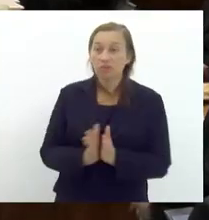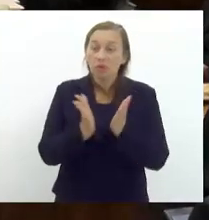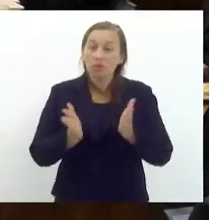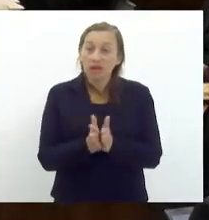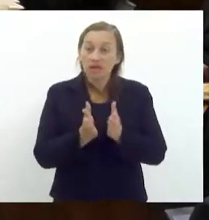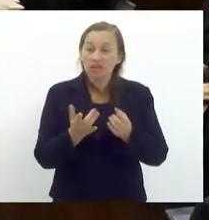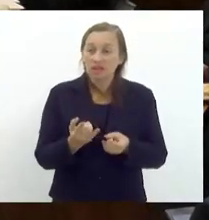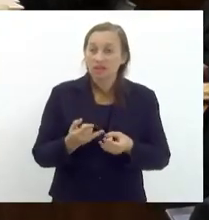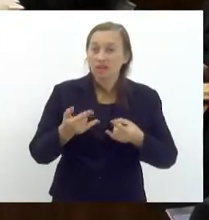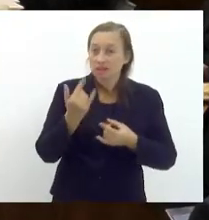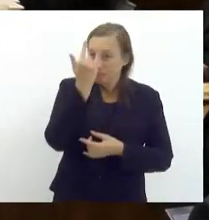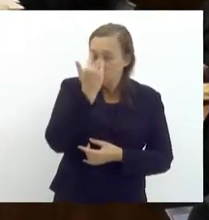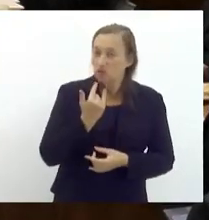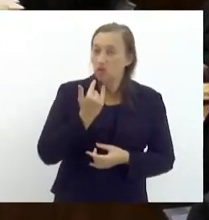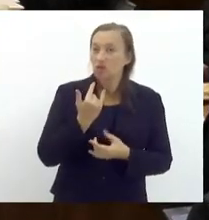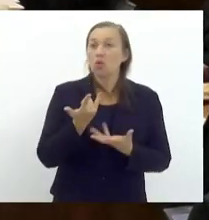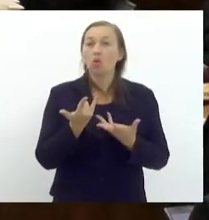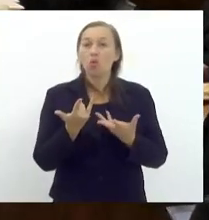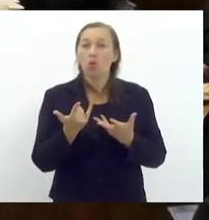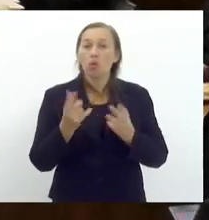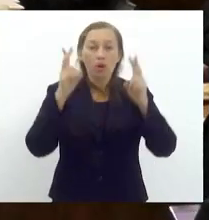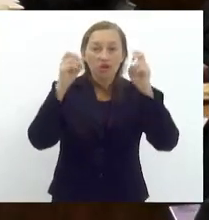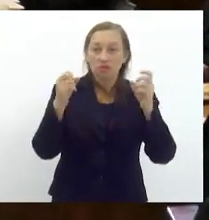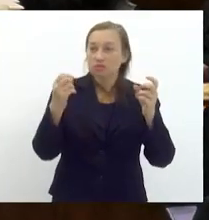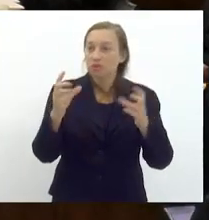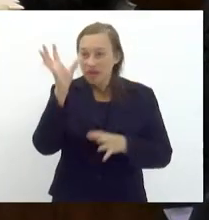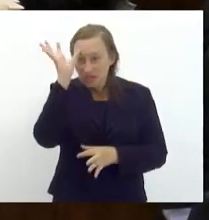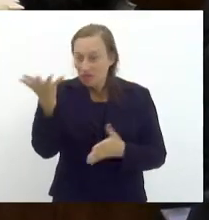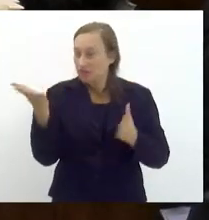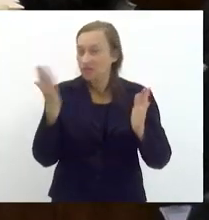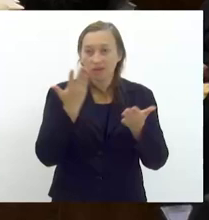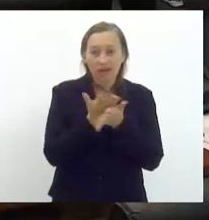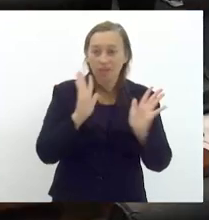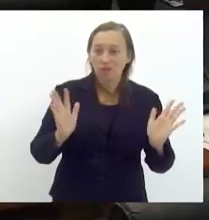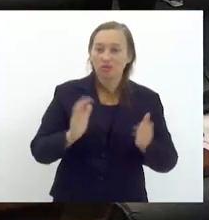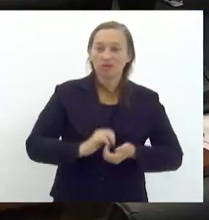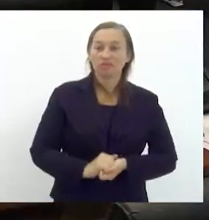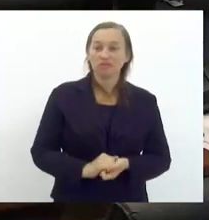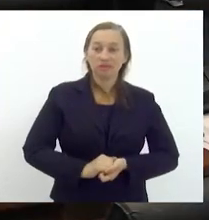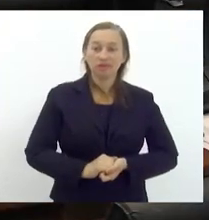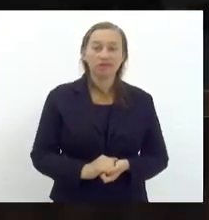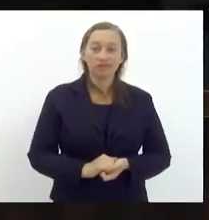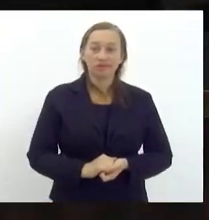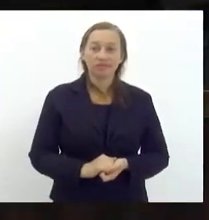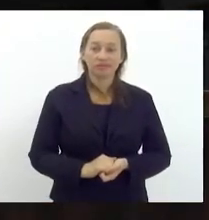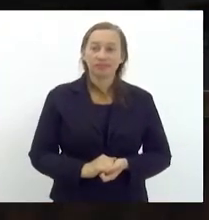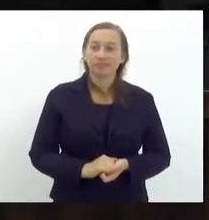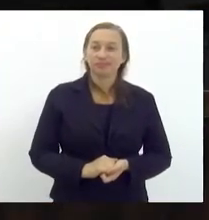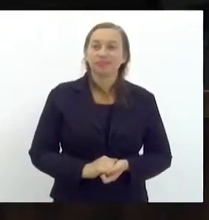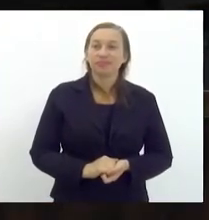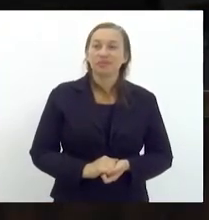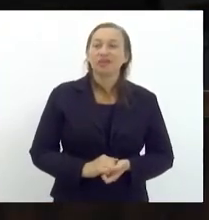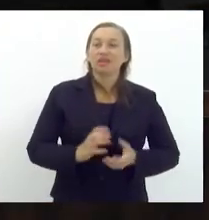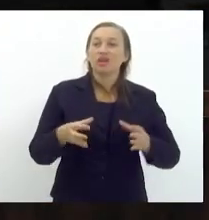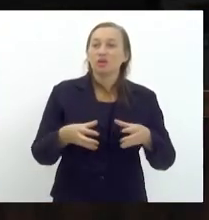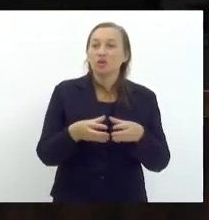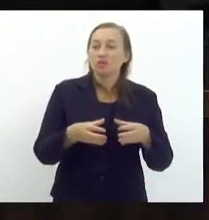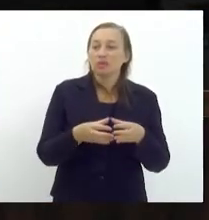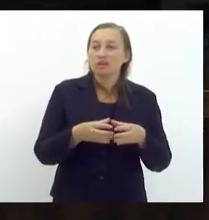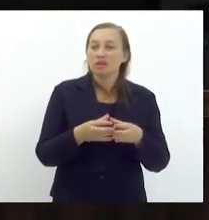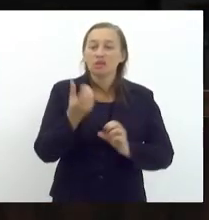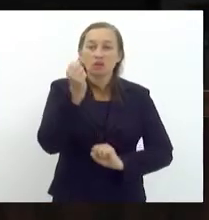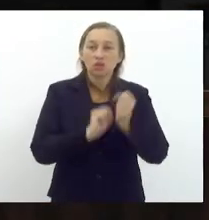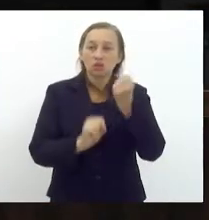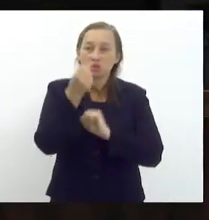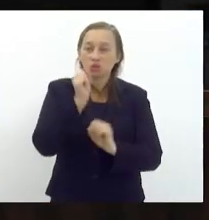menstrual e o assunto estará definitivamente resolvido Obrigado Deputado para emitir parecer pela comissão de Economia indústria